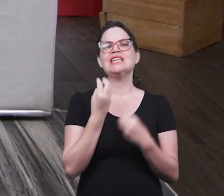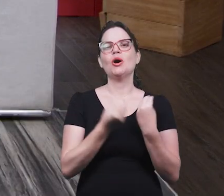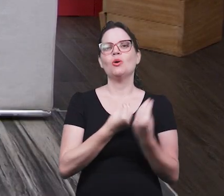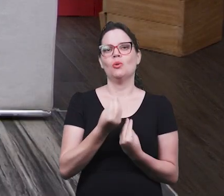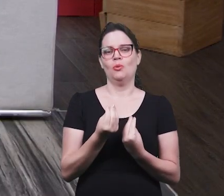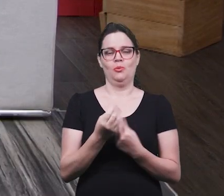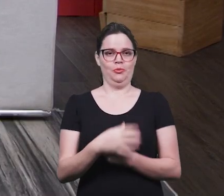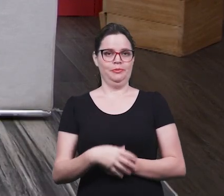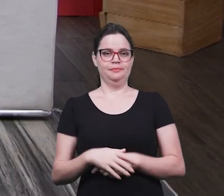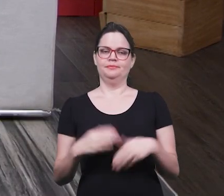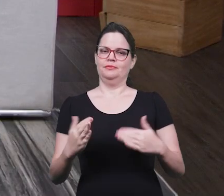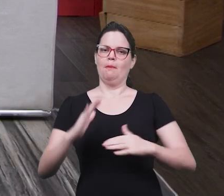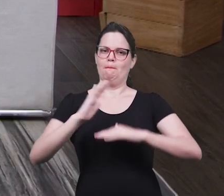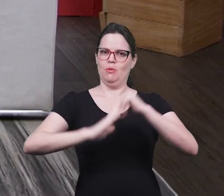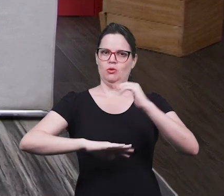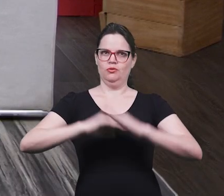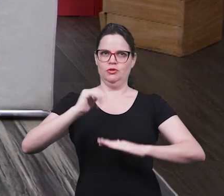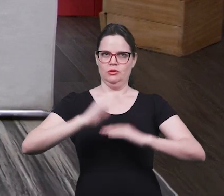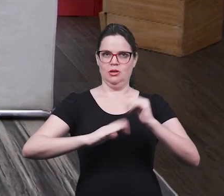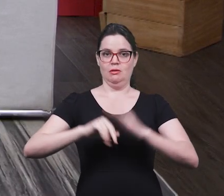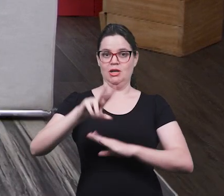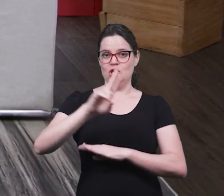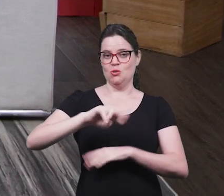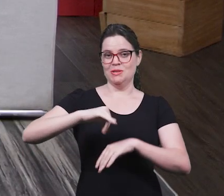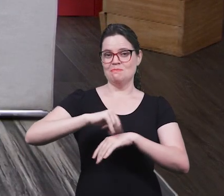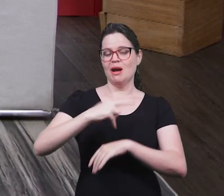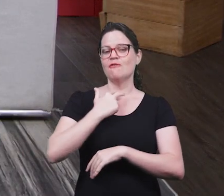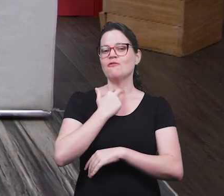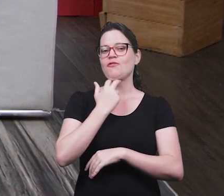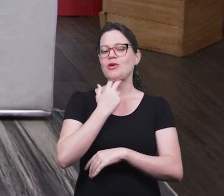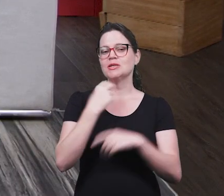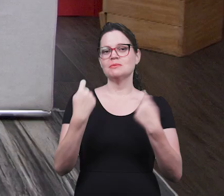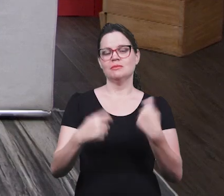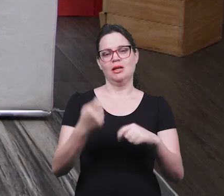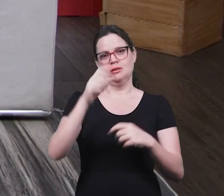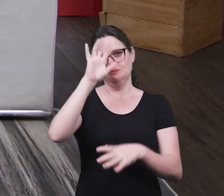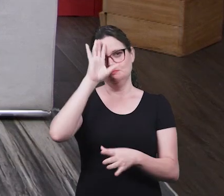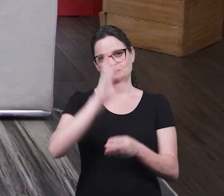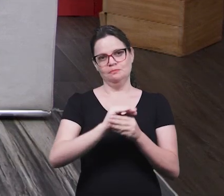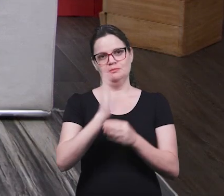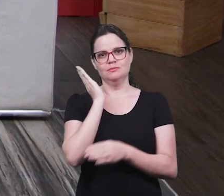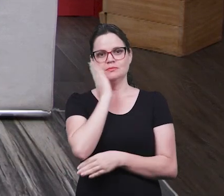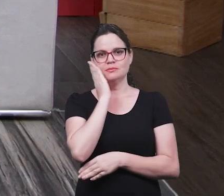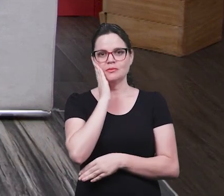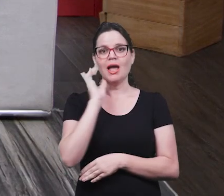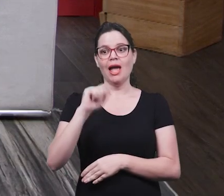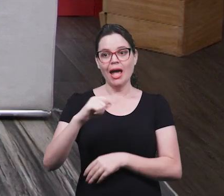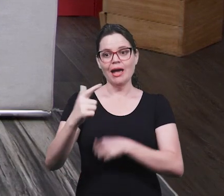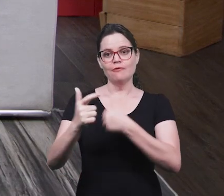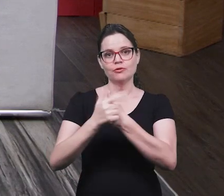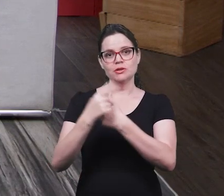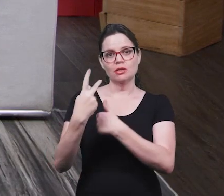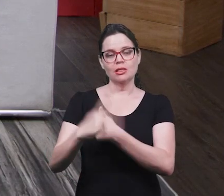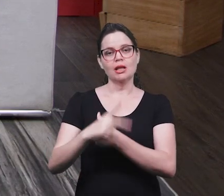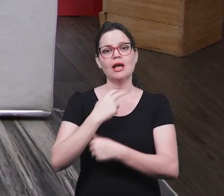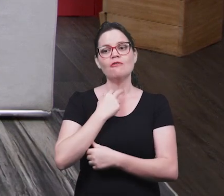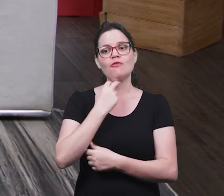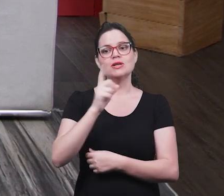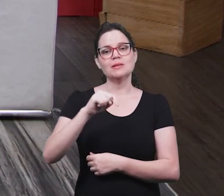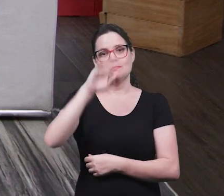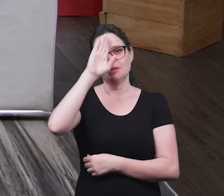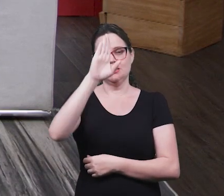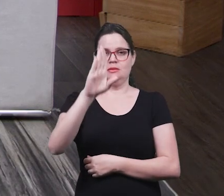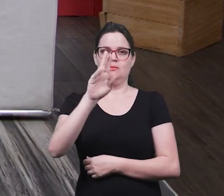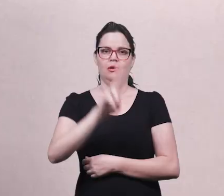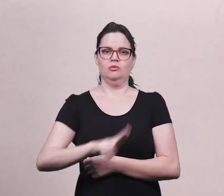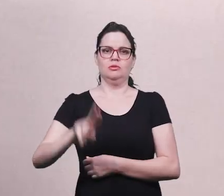O profissional da voz, ele tem que ter a consciência de que a voz é o instrumento de trabalho dele.